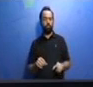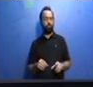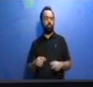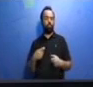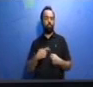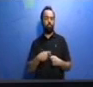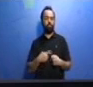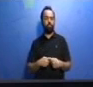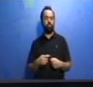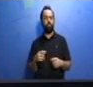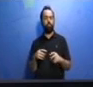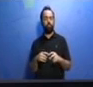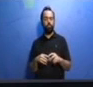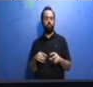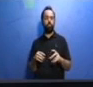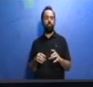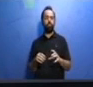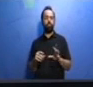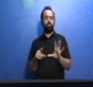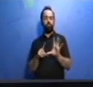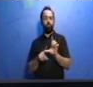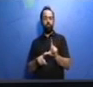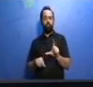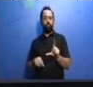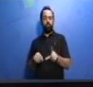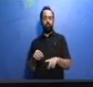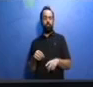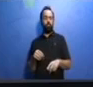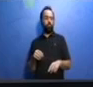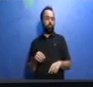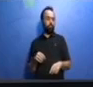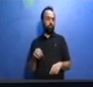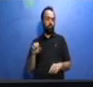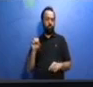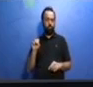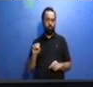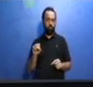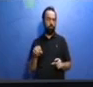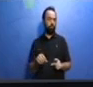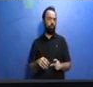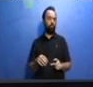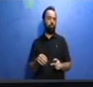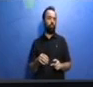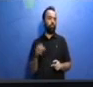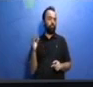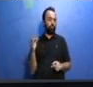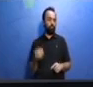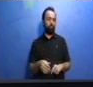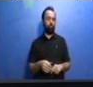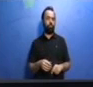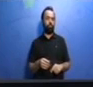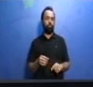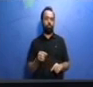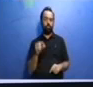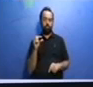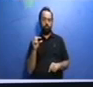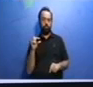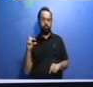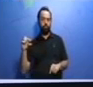entre parênteses e o cristal a letra C. E todas essas letras, elas são minúsculas, tá